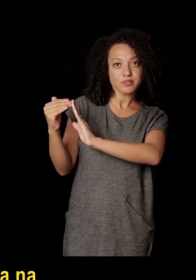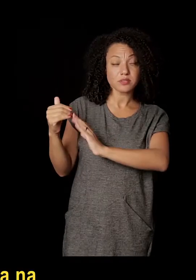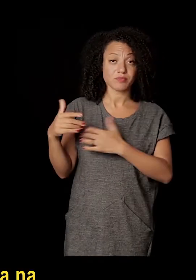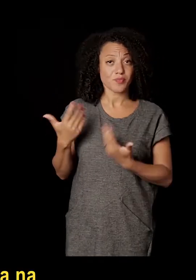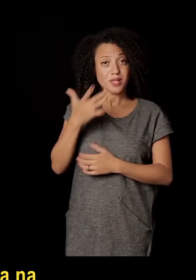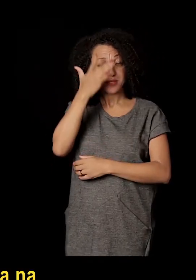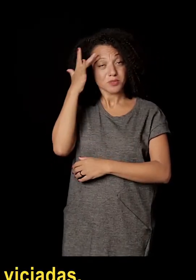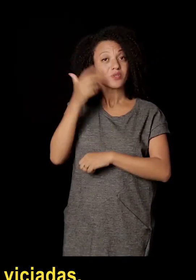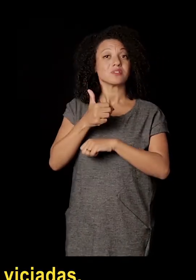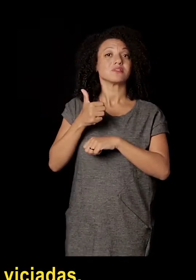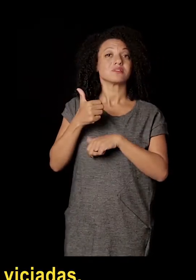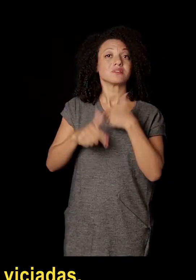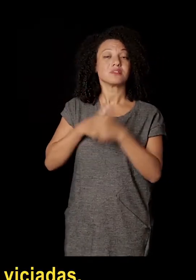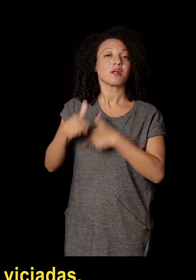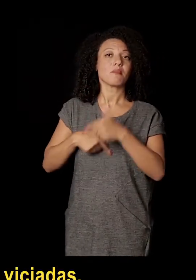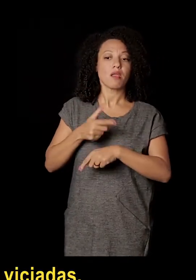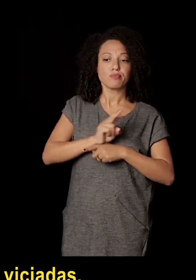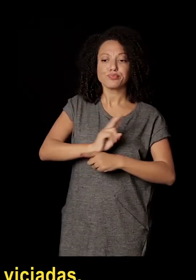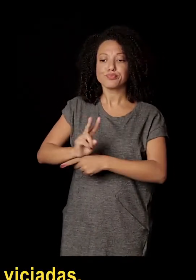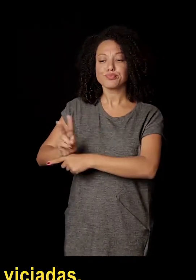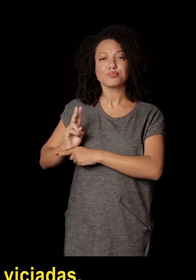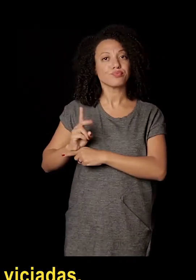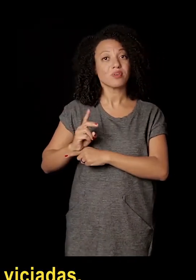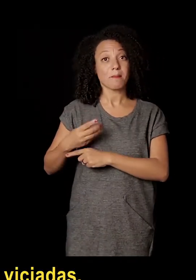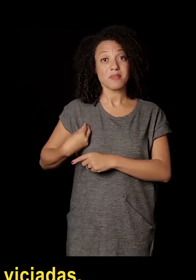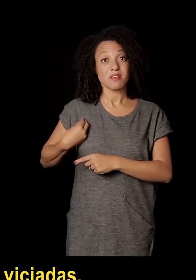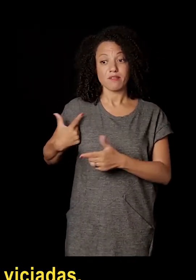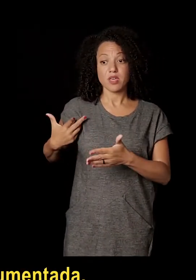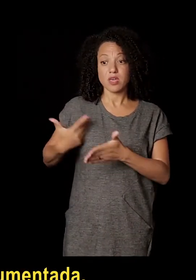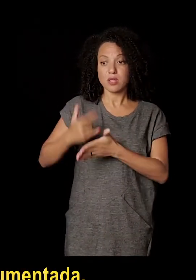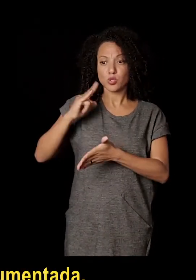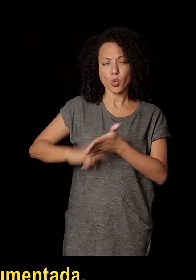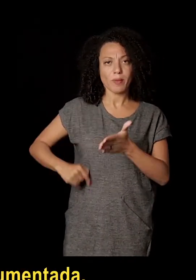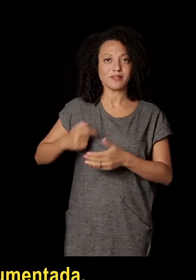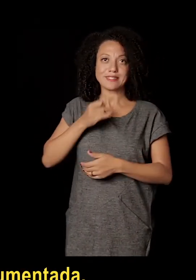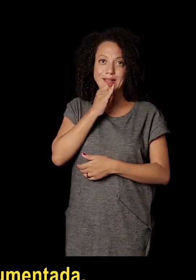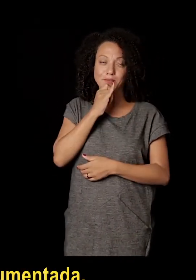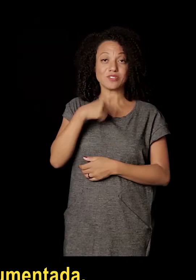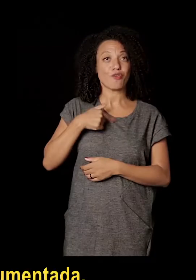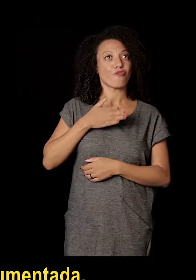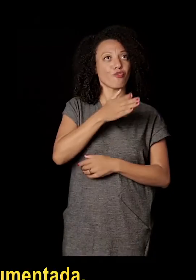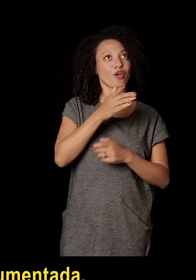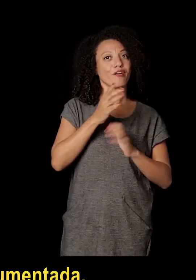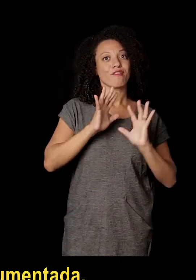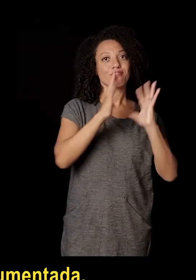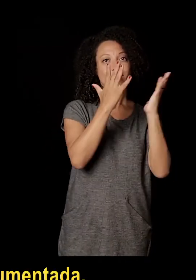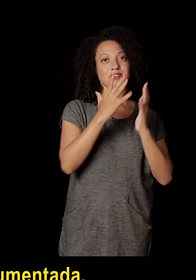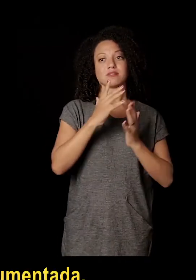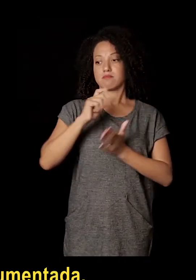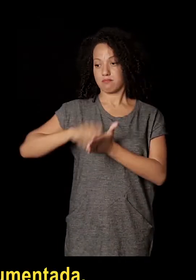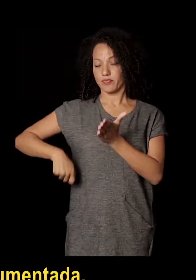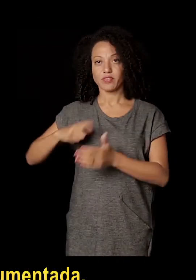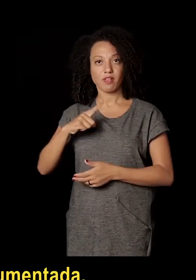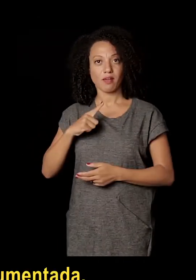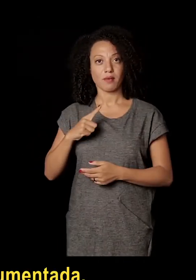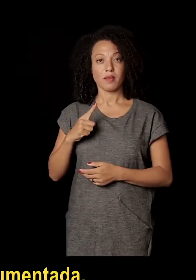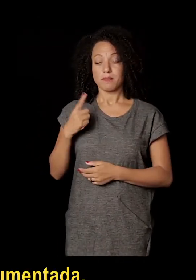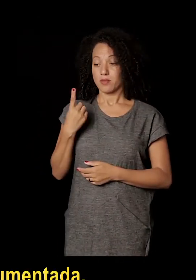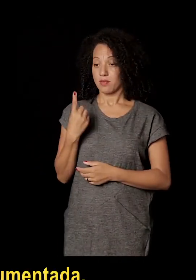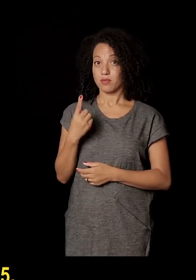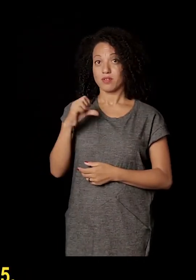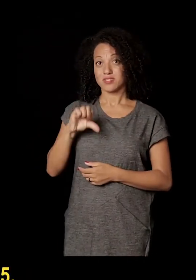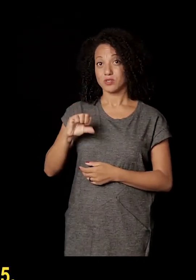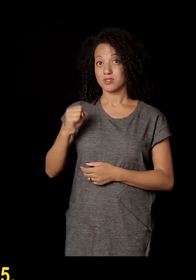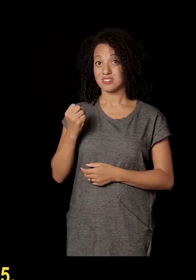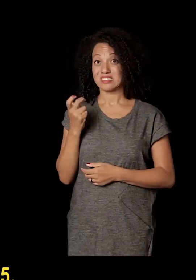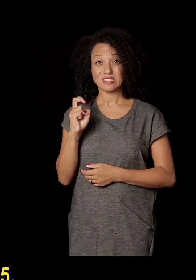E então essas pessoas ficavam viciadas e eles documentavam tudo. Eu tenho minha vida inteira documentada, em que festa eu fui, onde eu fui, o que